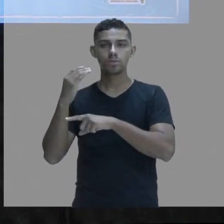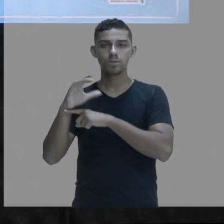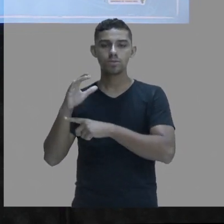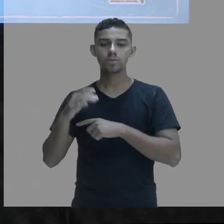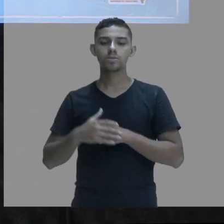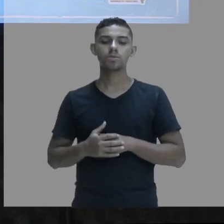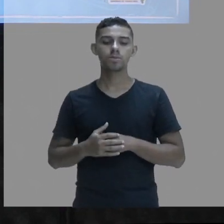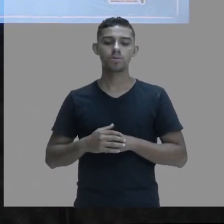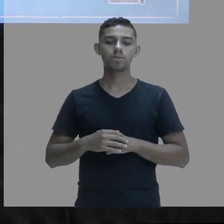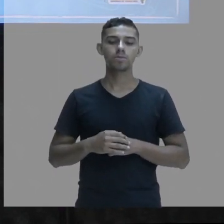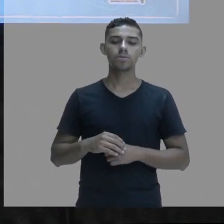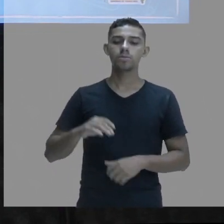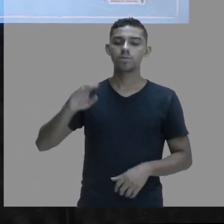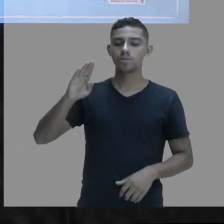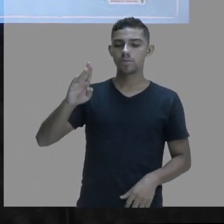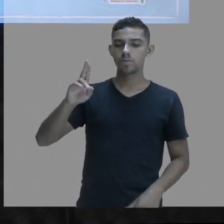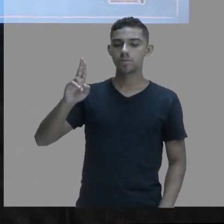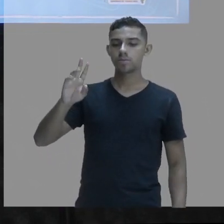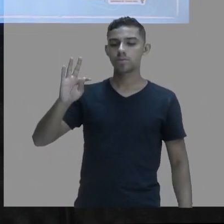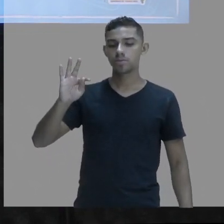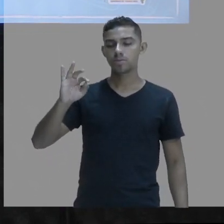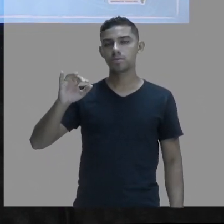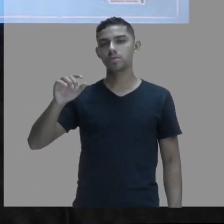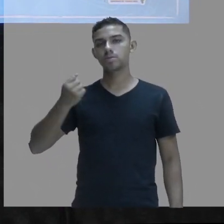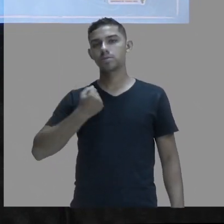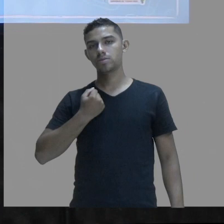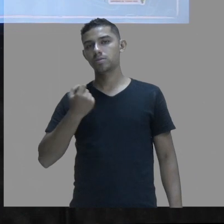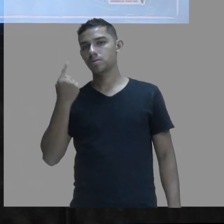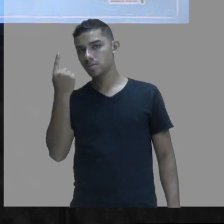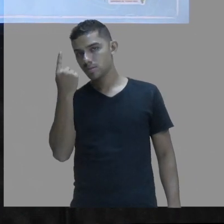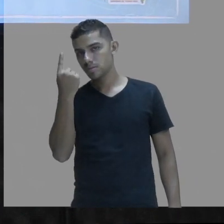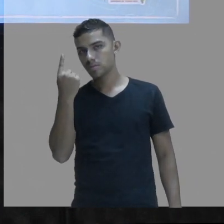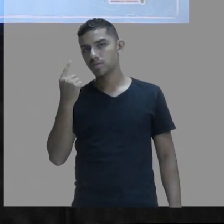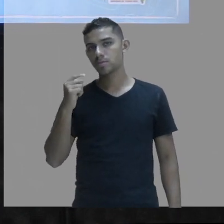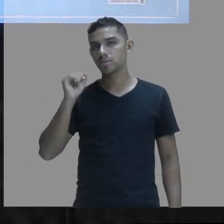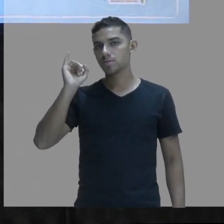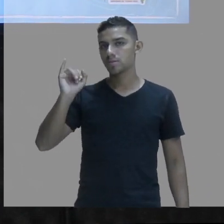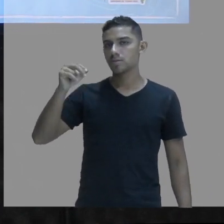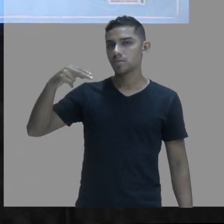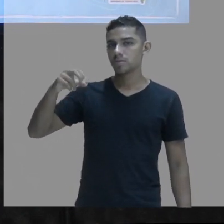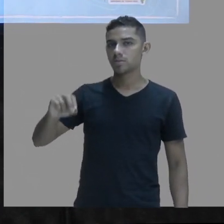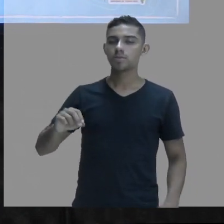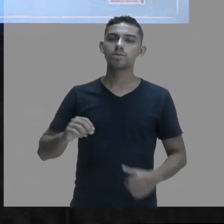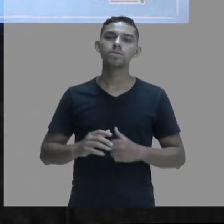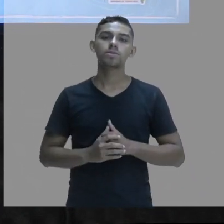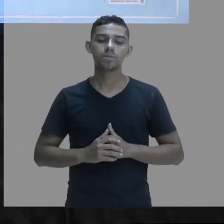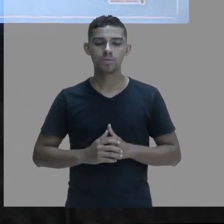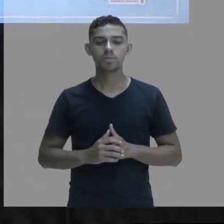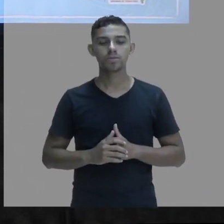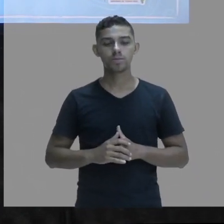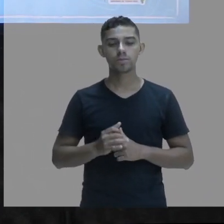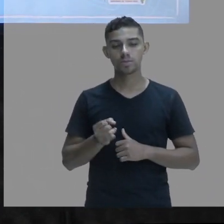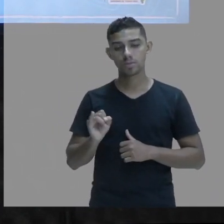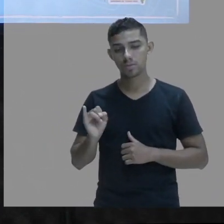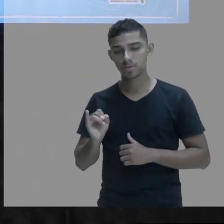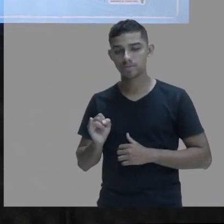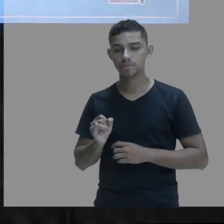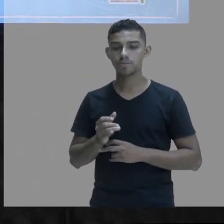isso, but-1-ino. Se a ligação tripla estivesse entre os carbonos